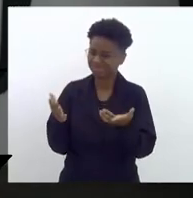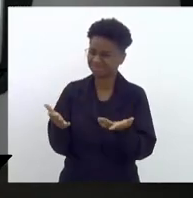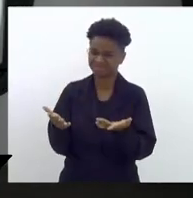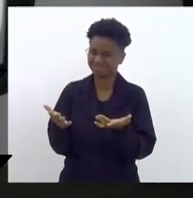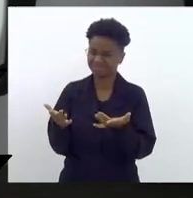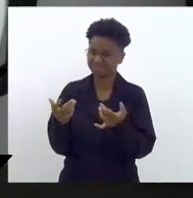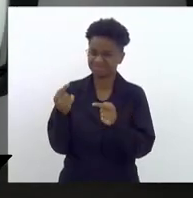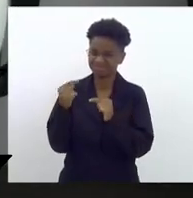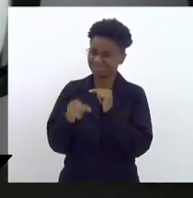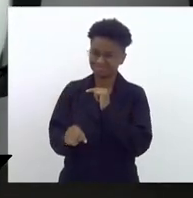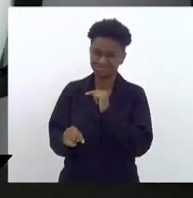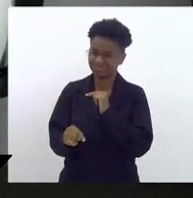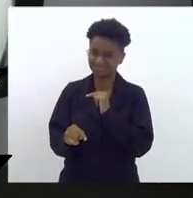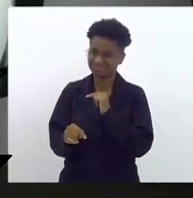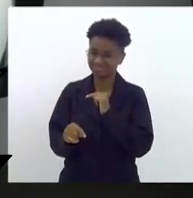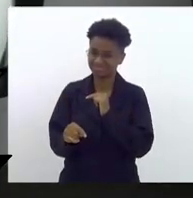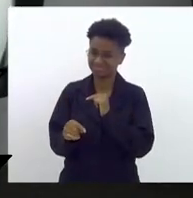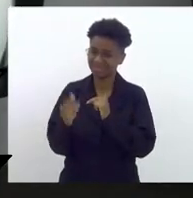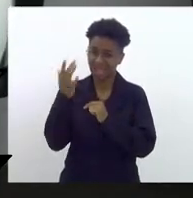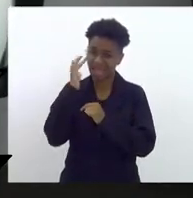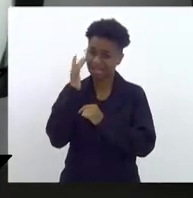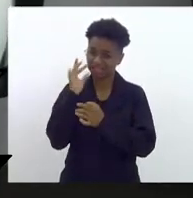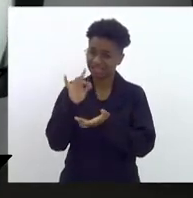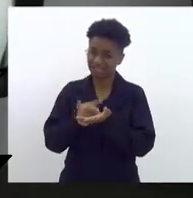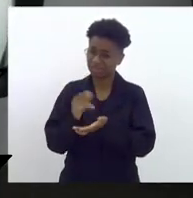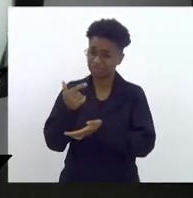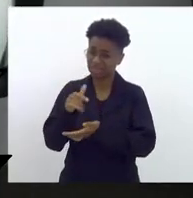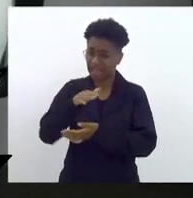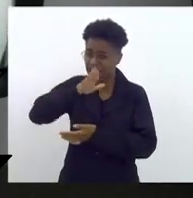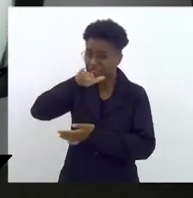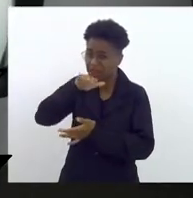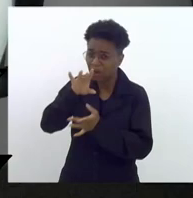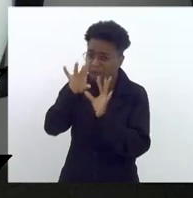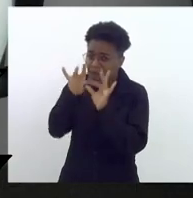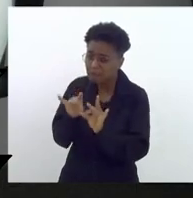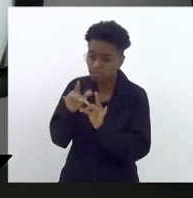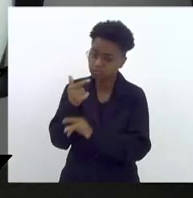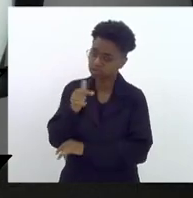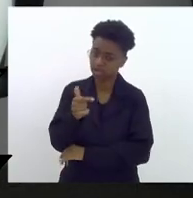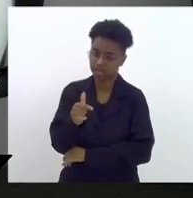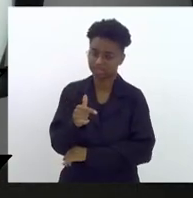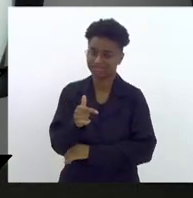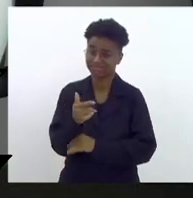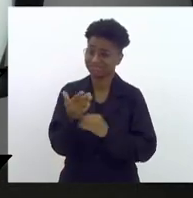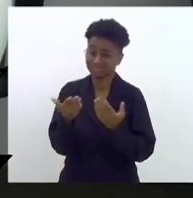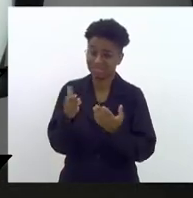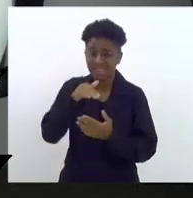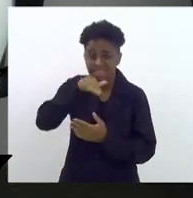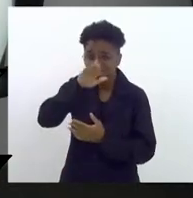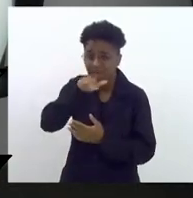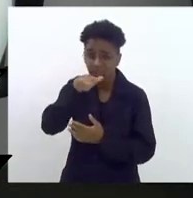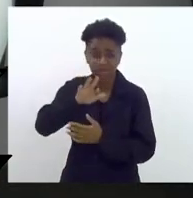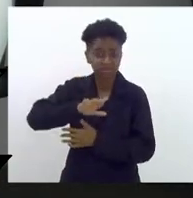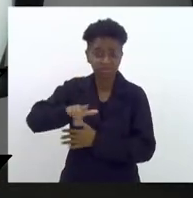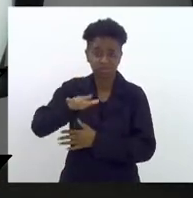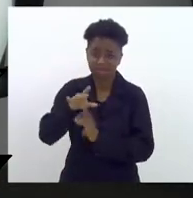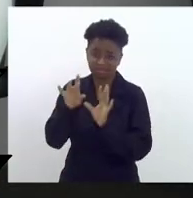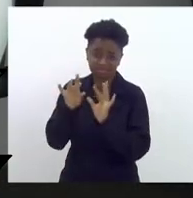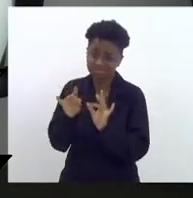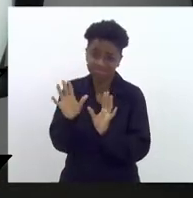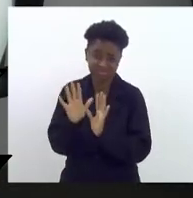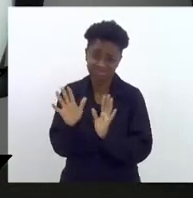não existe organicamente língua travada a língua não é travada